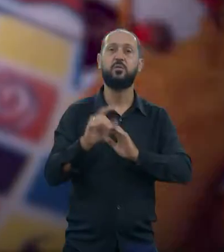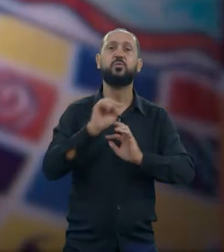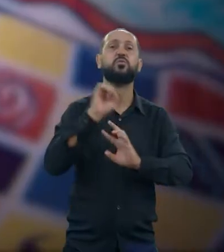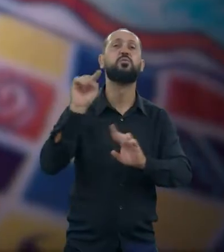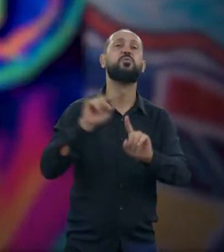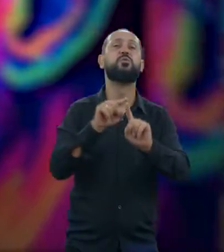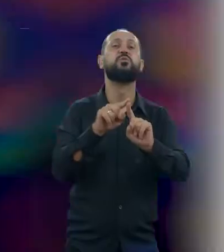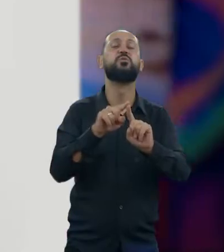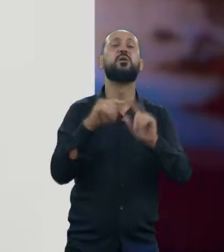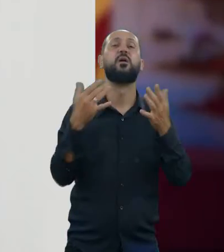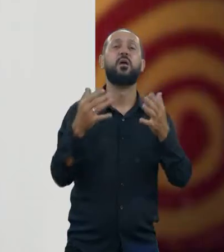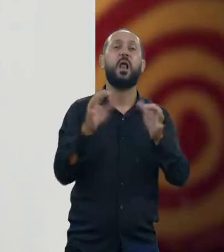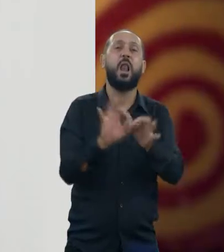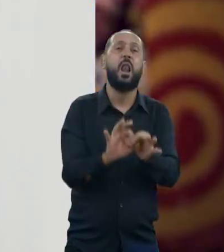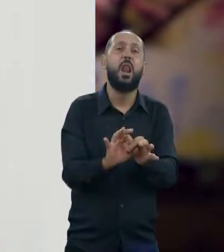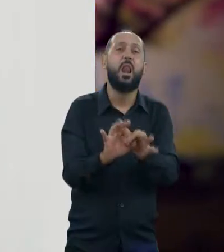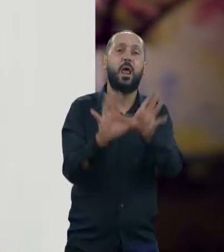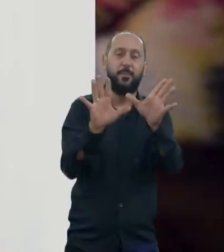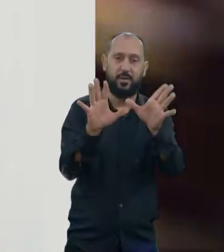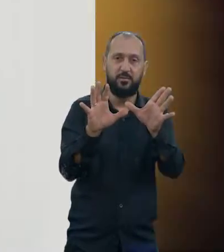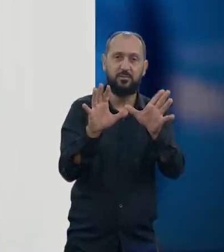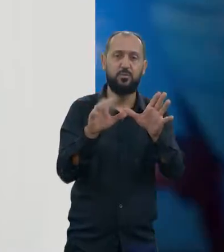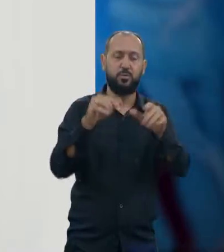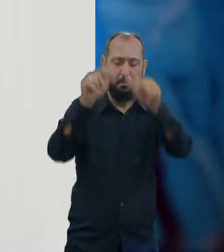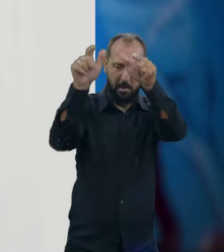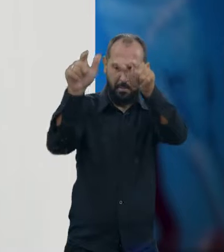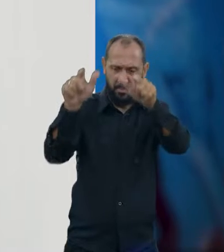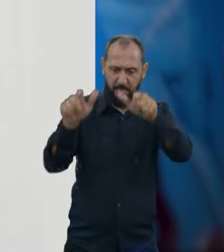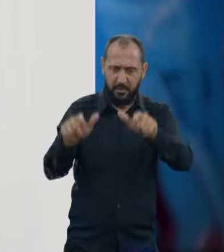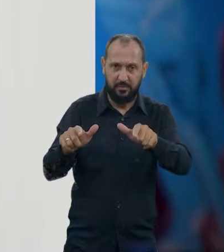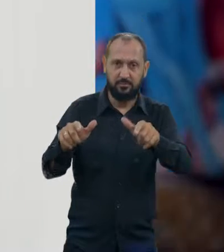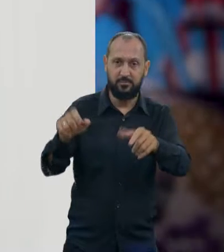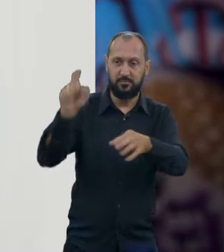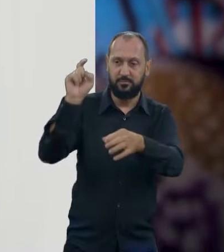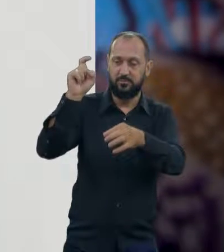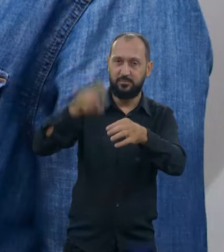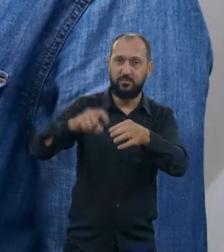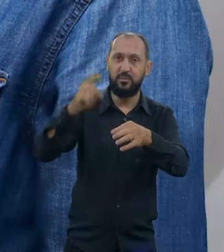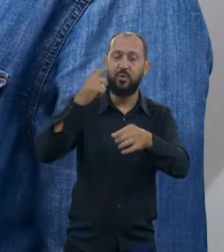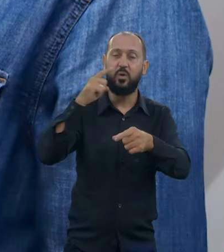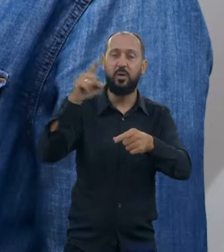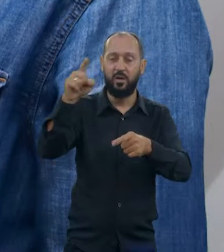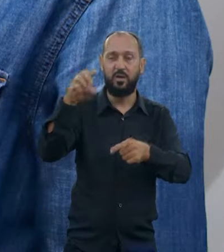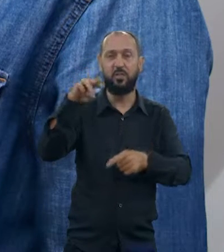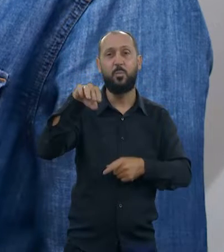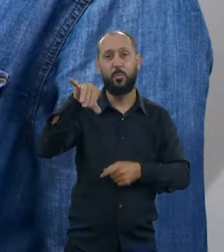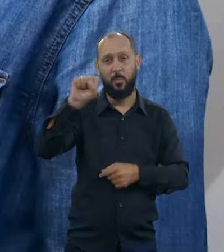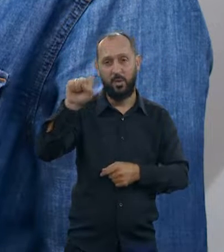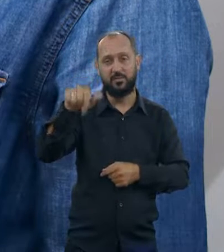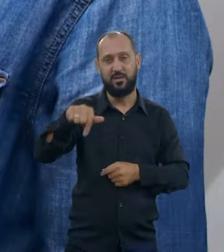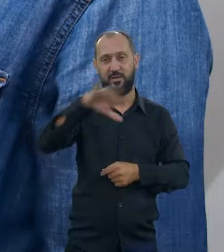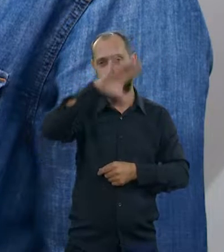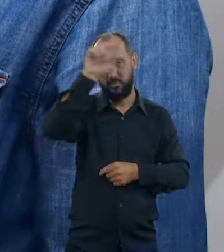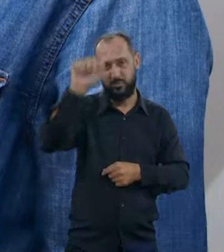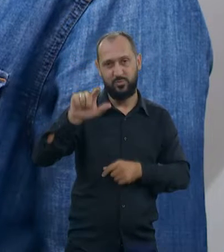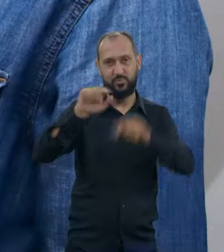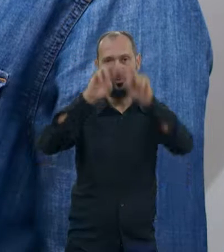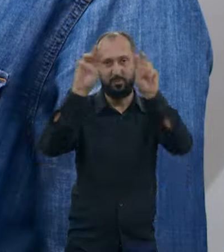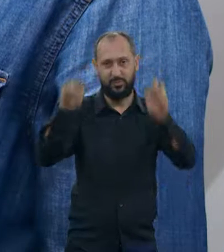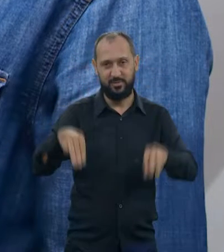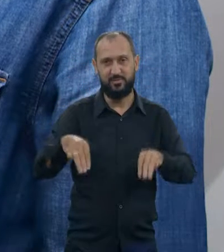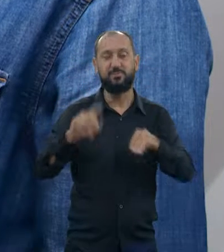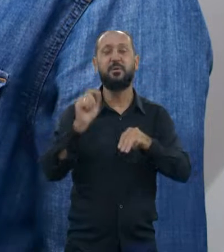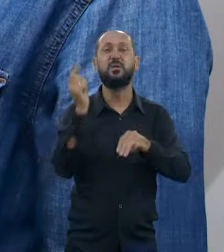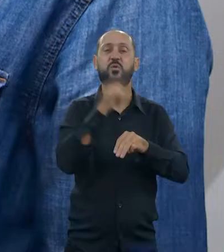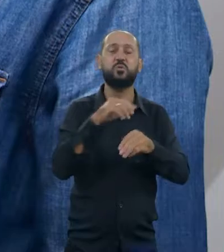acervo. Nosso objetivo é disponibilizar todo esse acervo no MIS, Museu de Imagem de Som de Mato